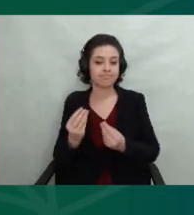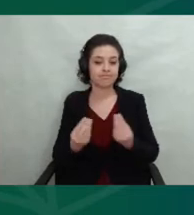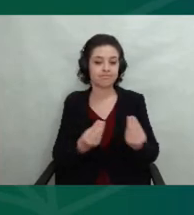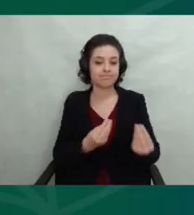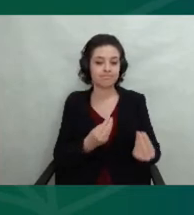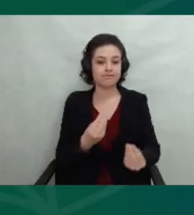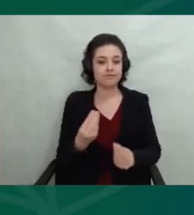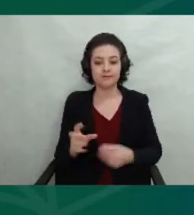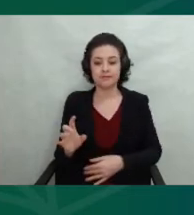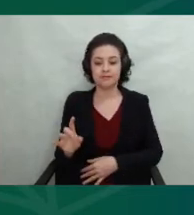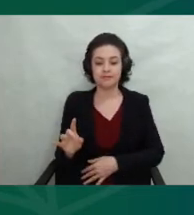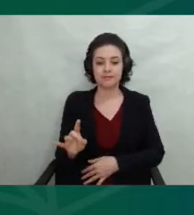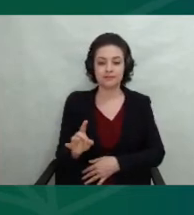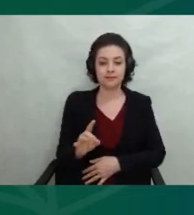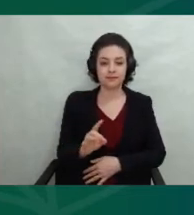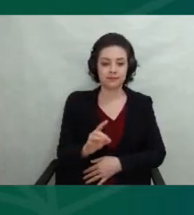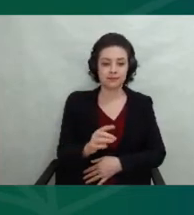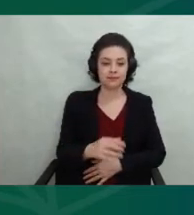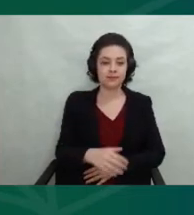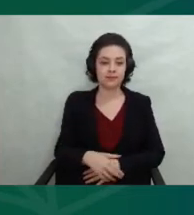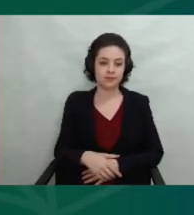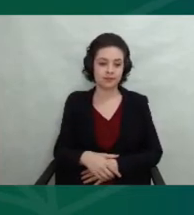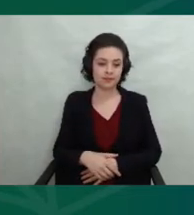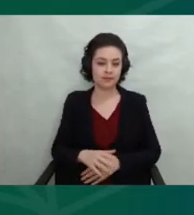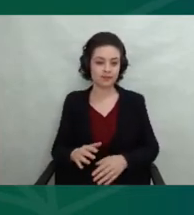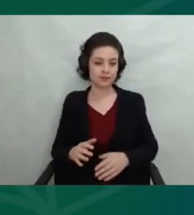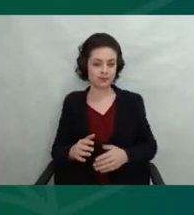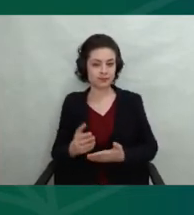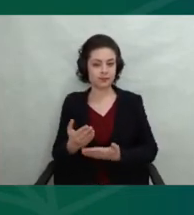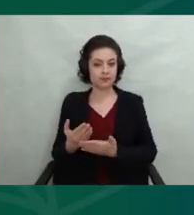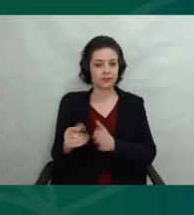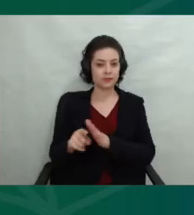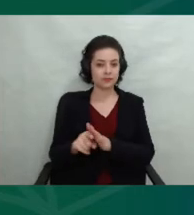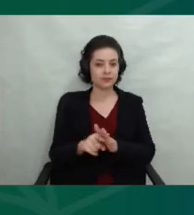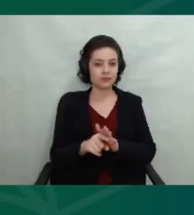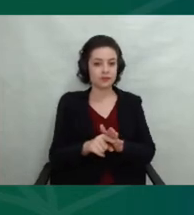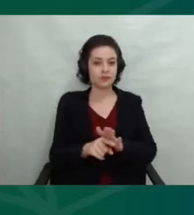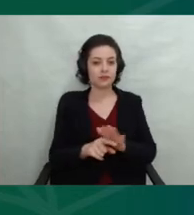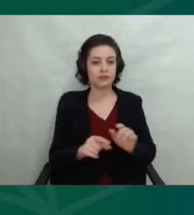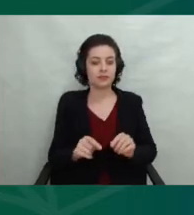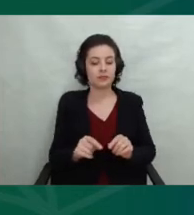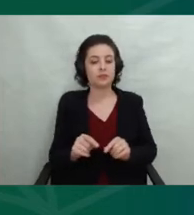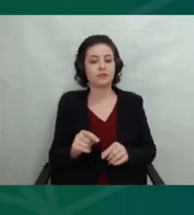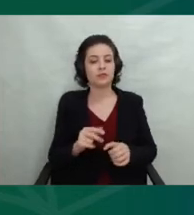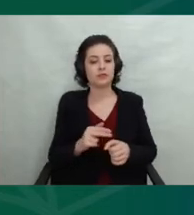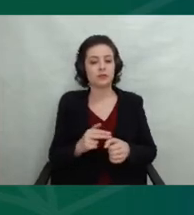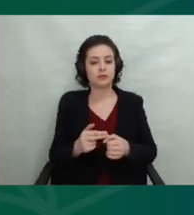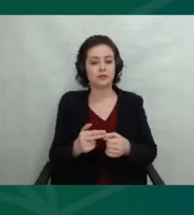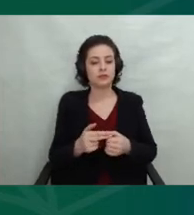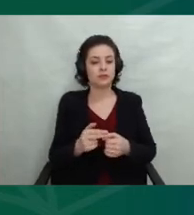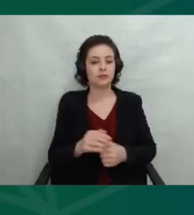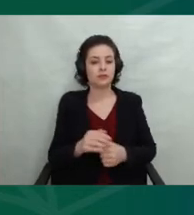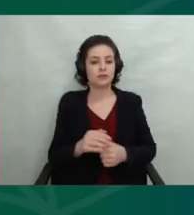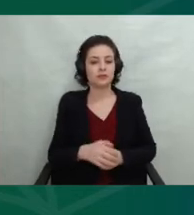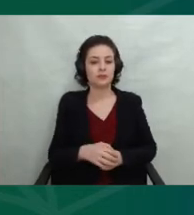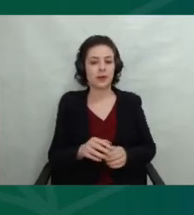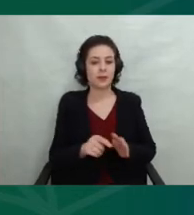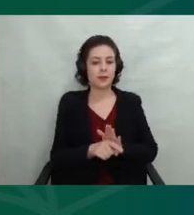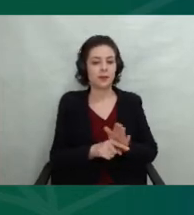dos compostos. A estudo realizado por um grupo da Unicamp detectou